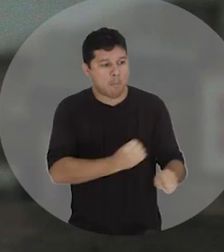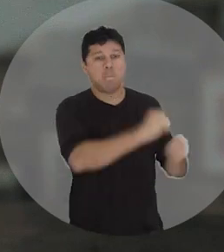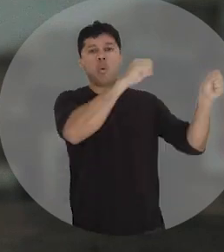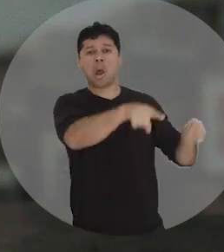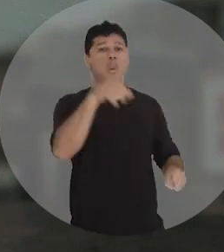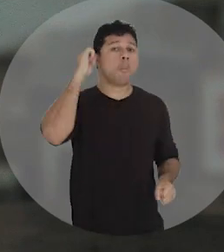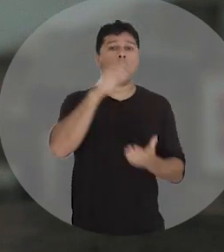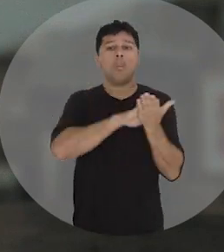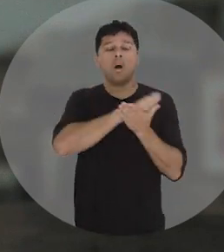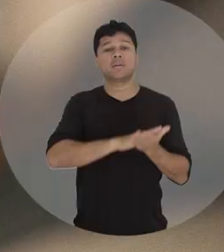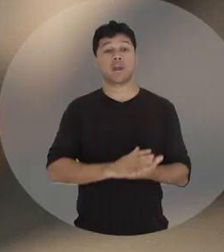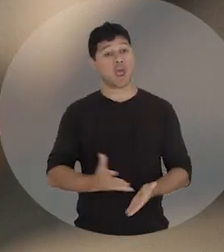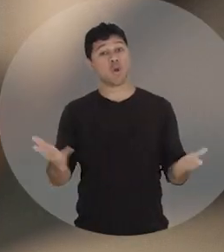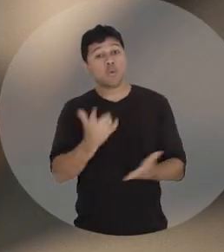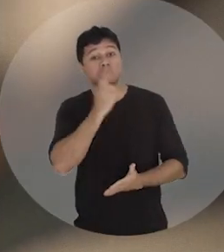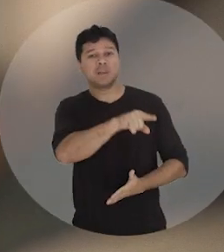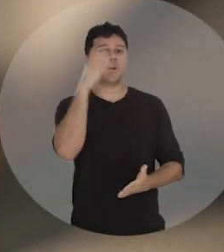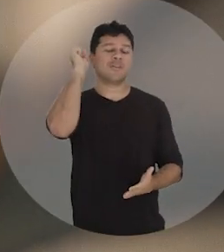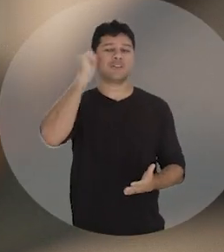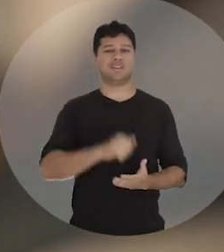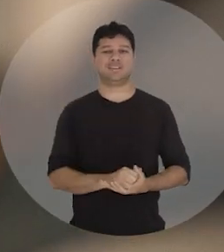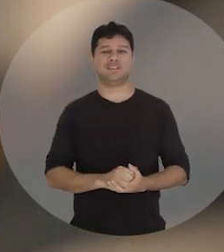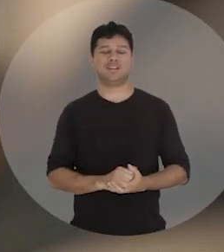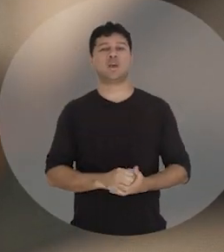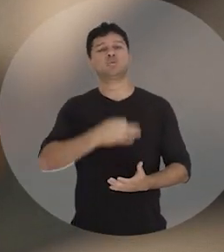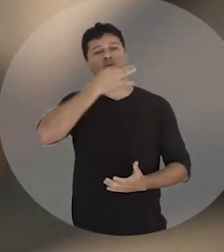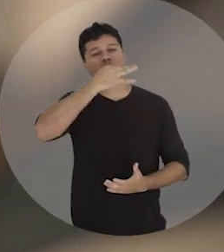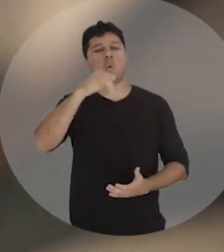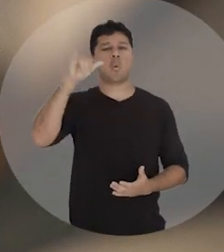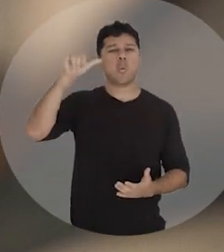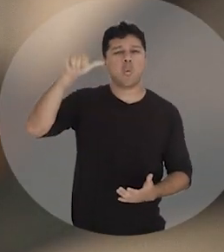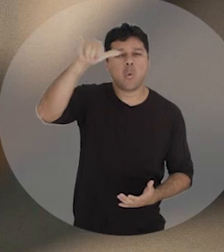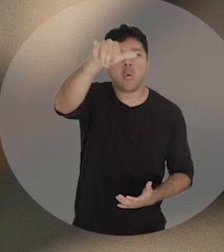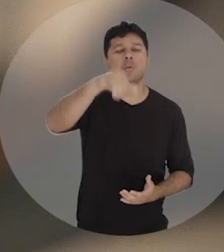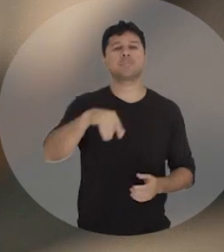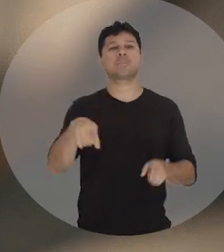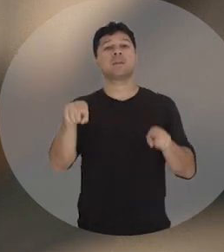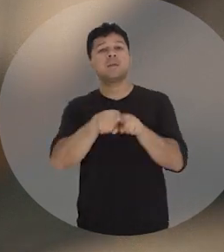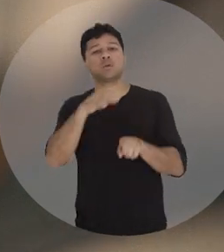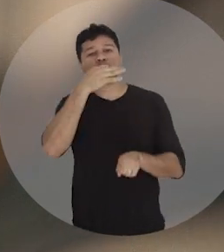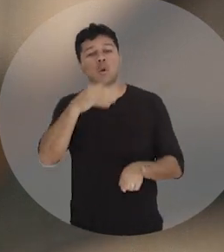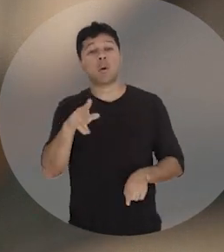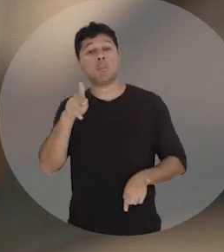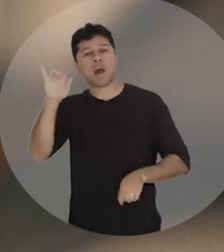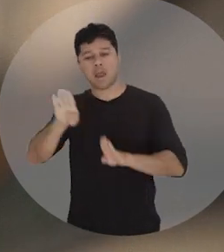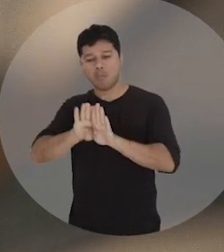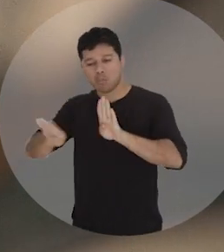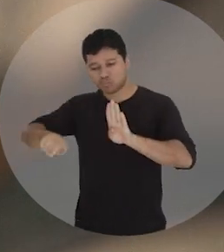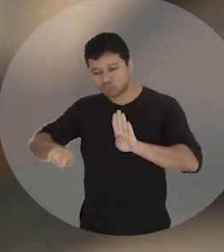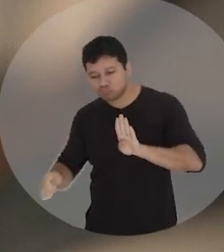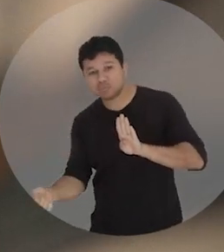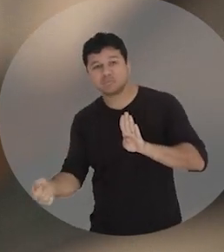avião do lado dela, não ouve. E hoje ela ouve, né, hoje ela ouve o som do avião, ela ouve o som do